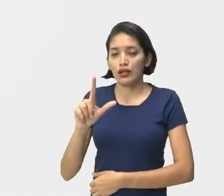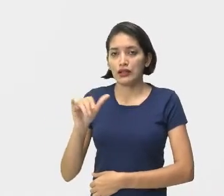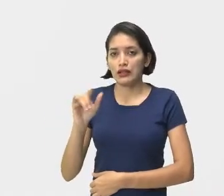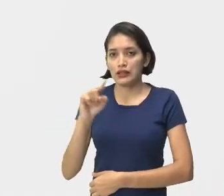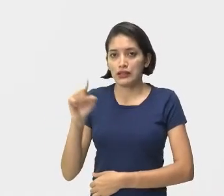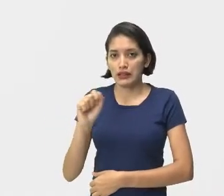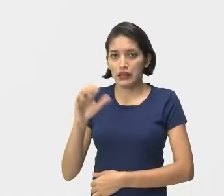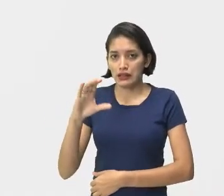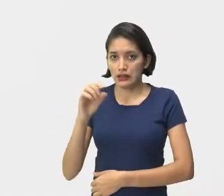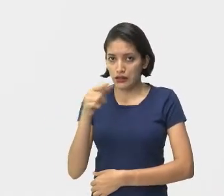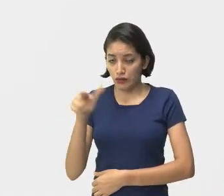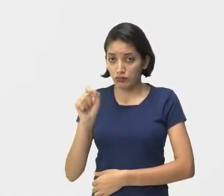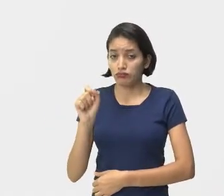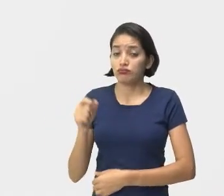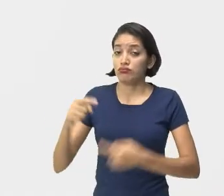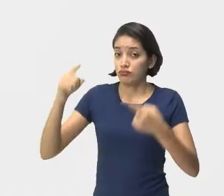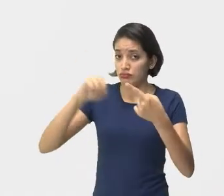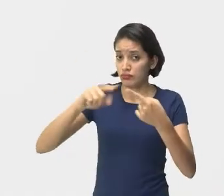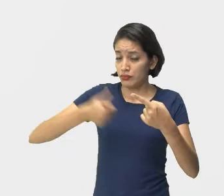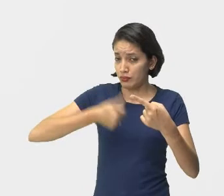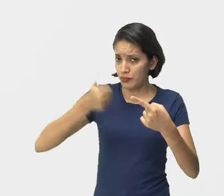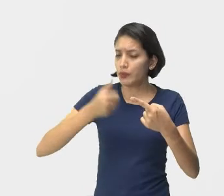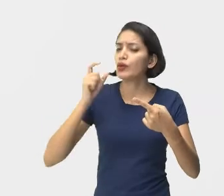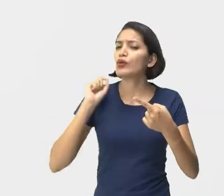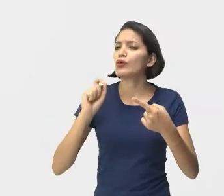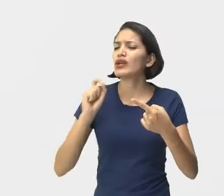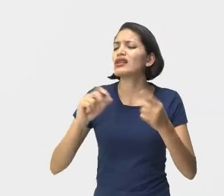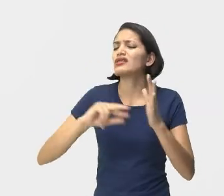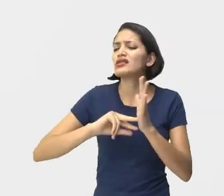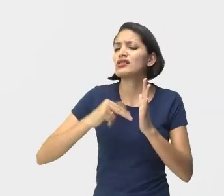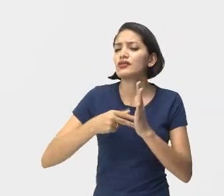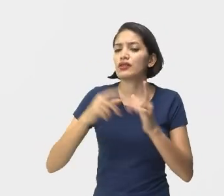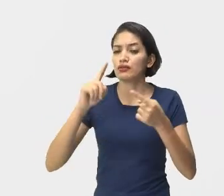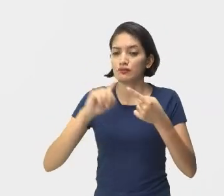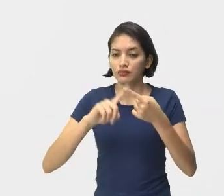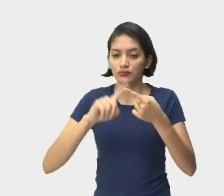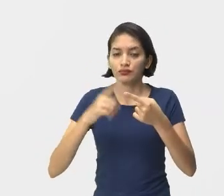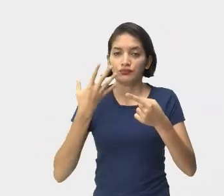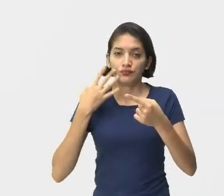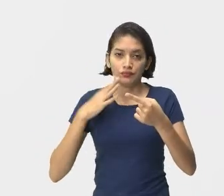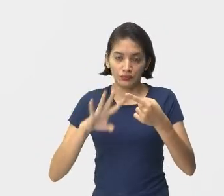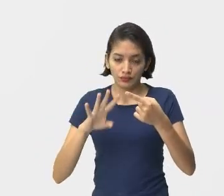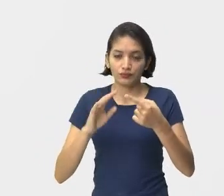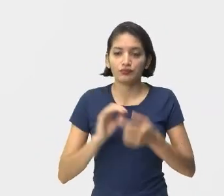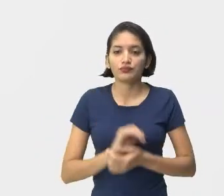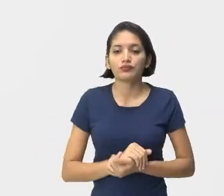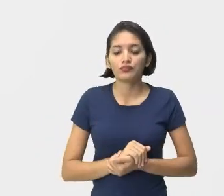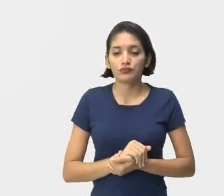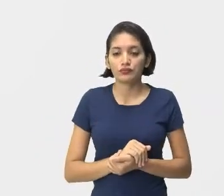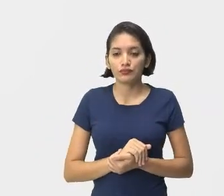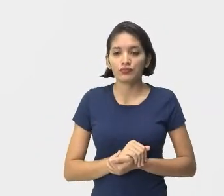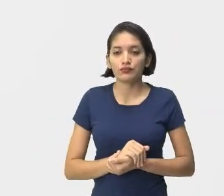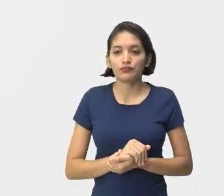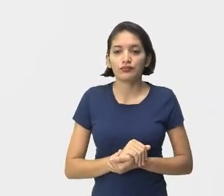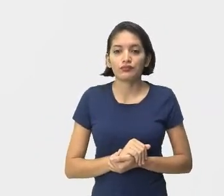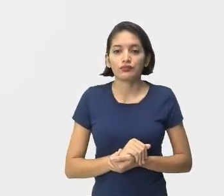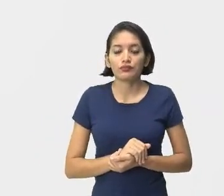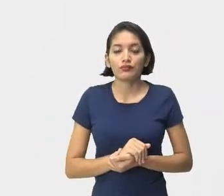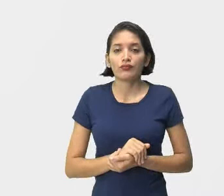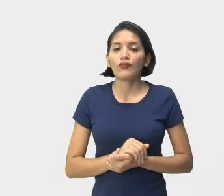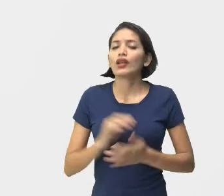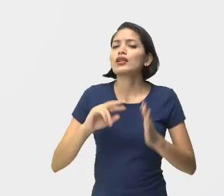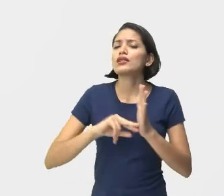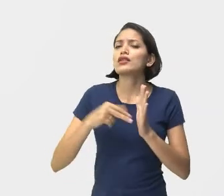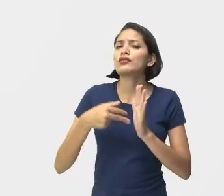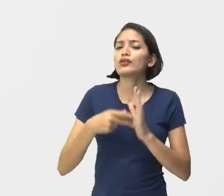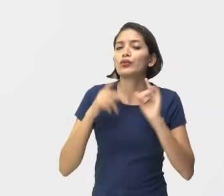Esse aqui, né? O que consiste a naturalização? Consiste, pessoal, em